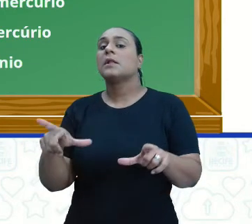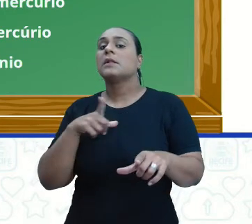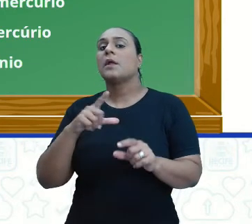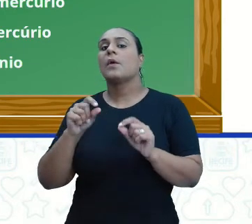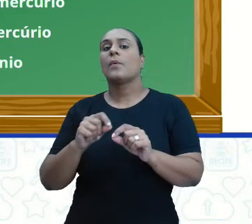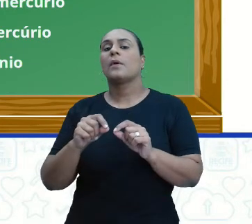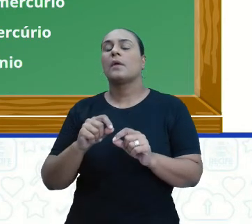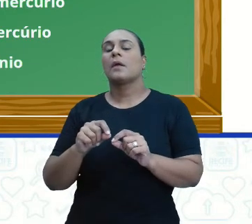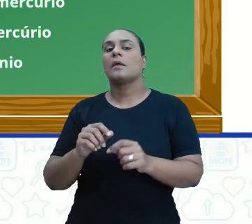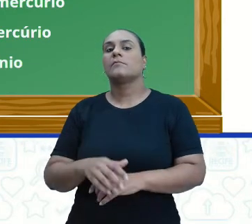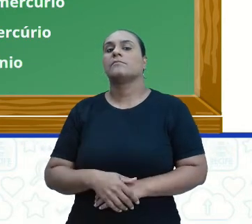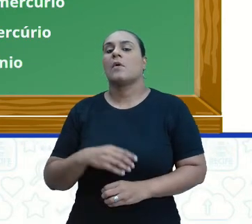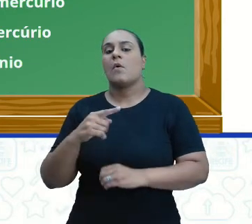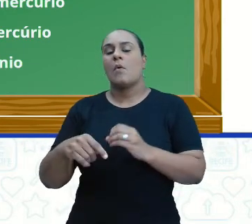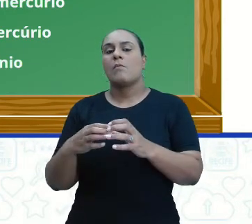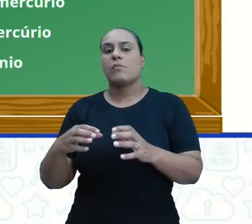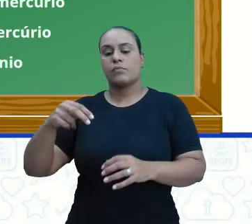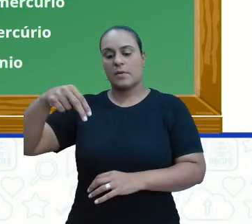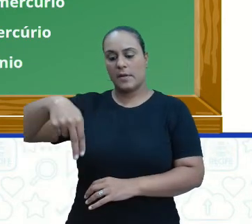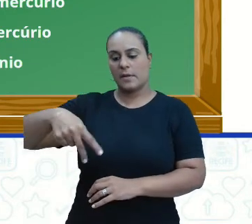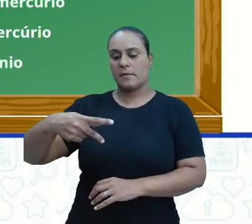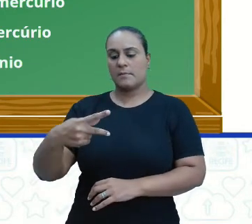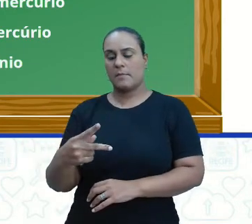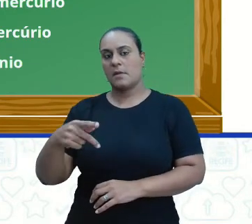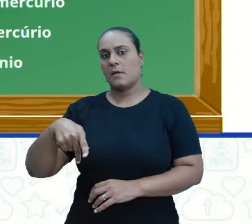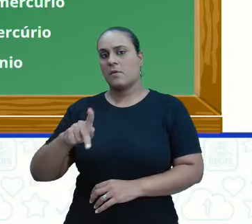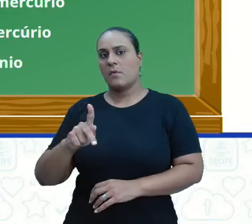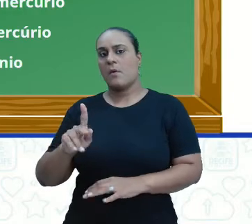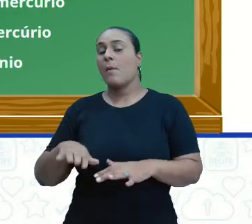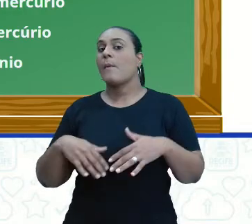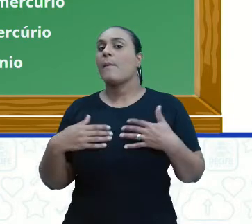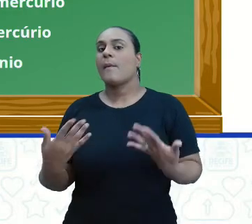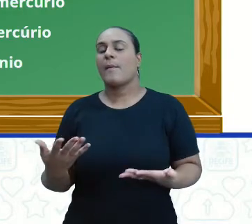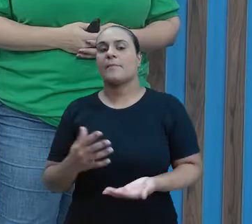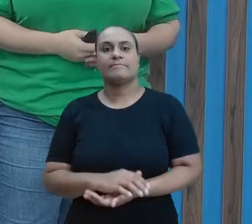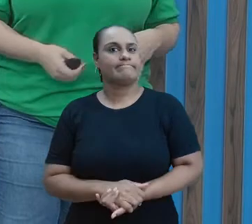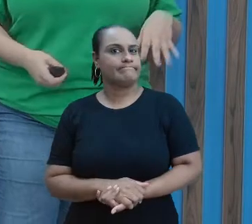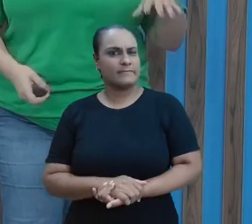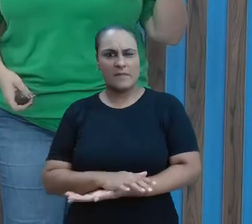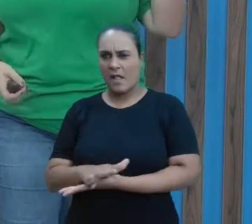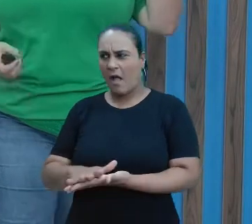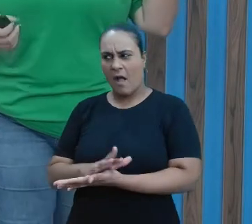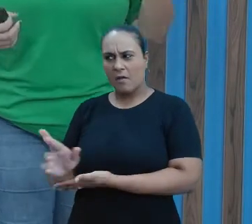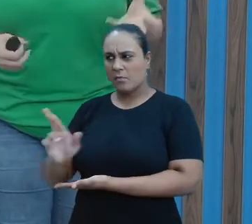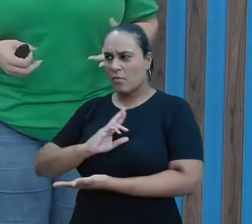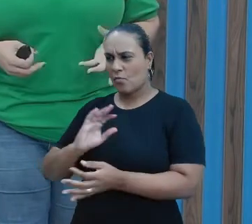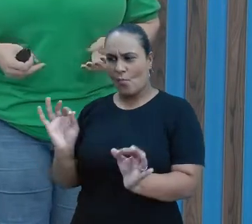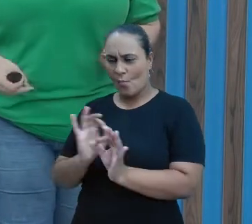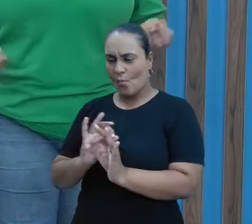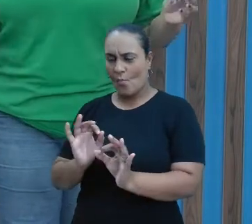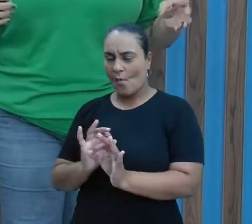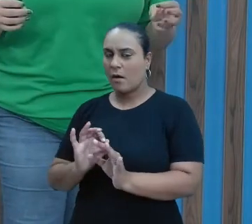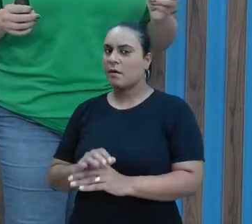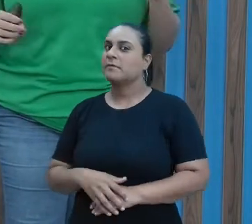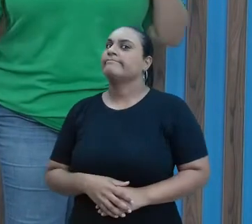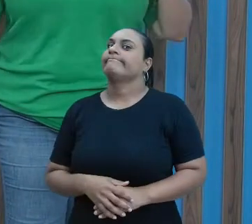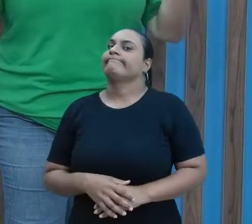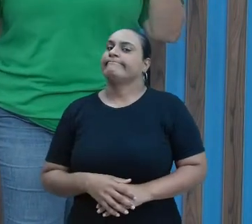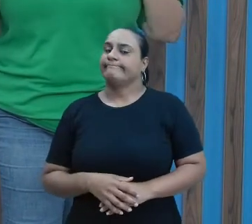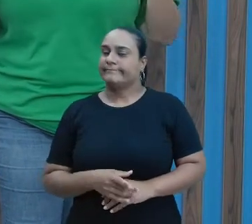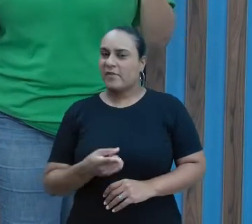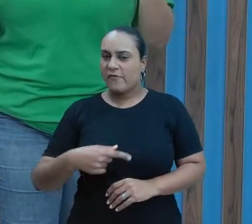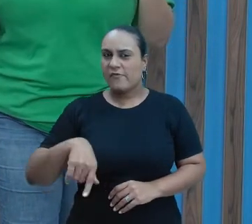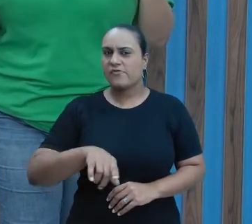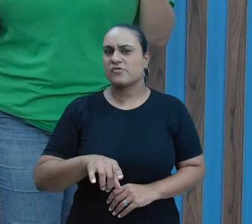aí, gente, qual é o símbolo? Alguma nada, né, professora? Então, já que vocês estão aí, ó,